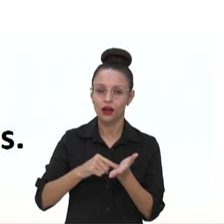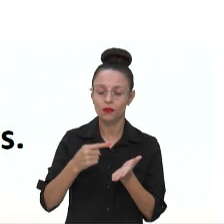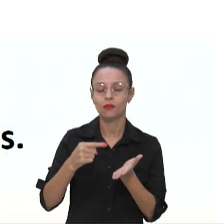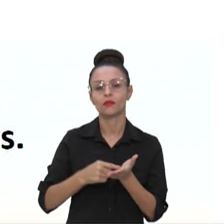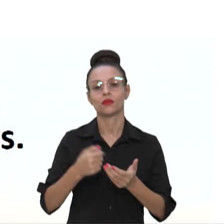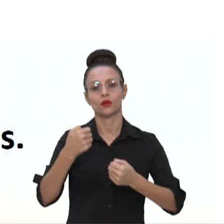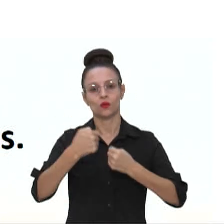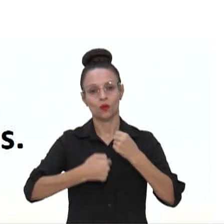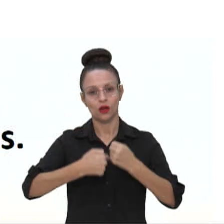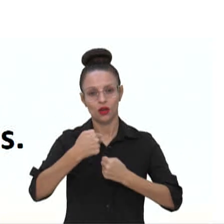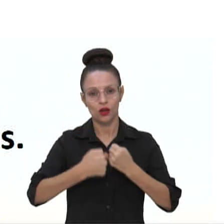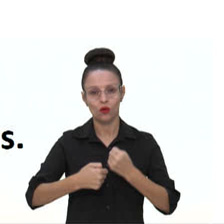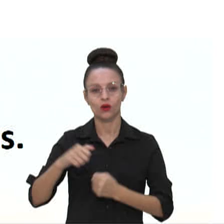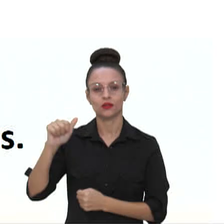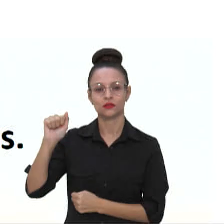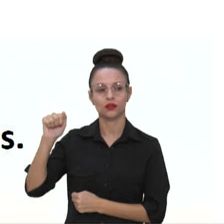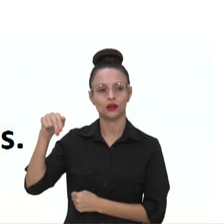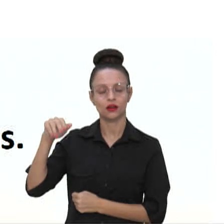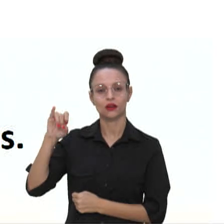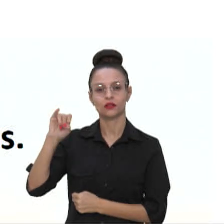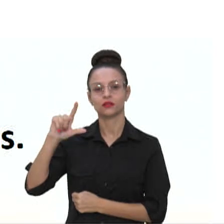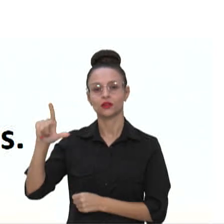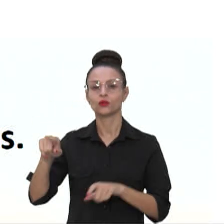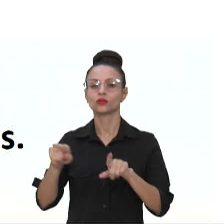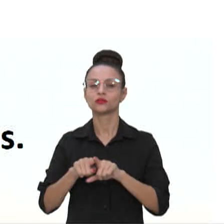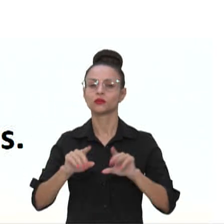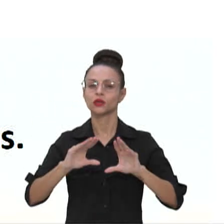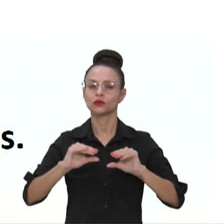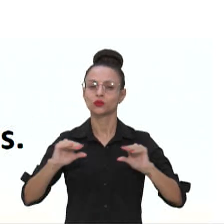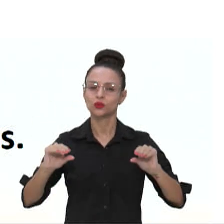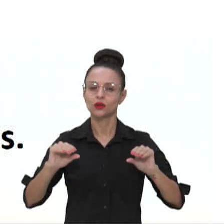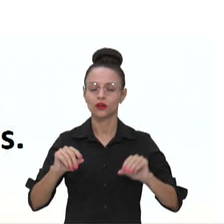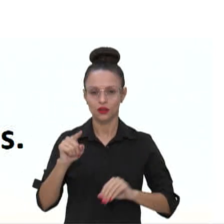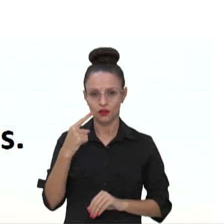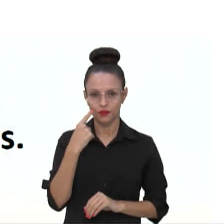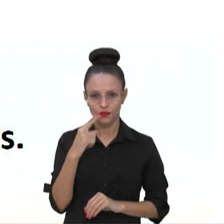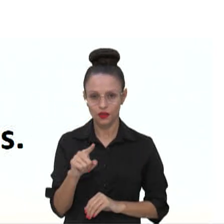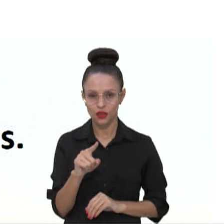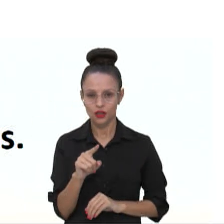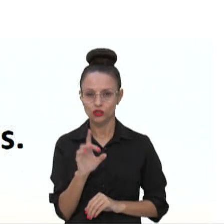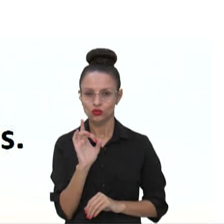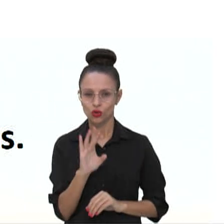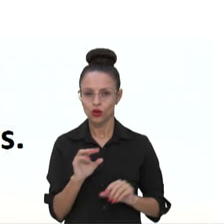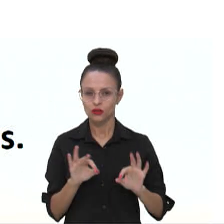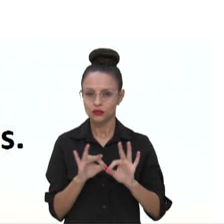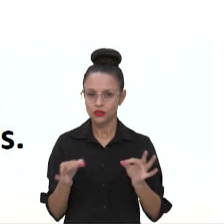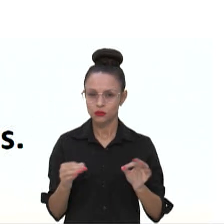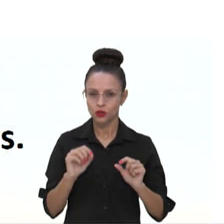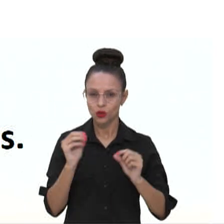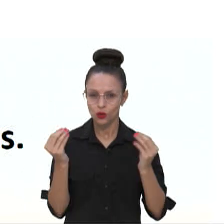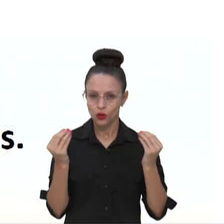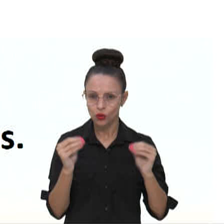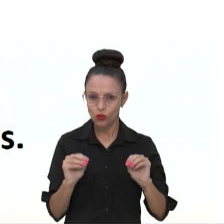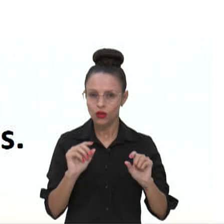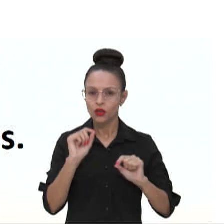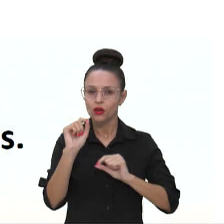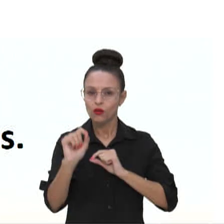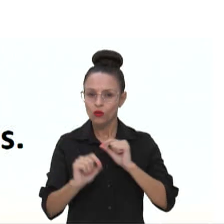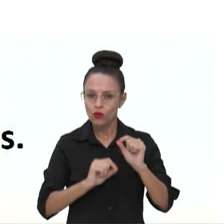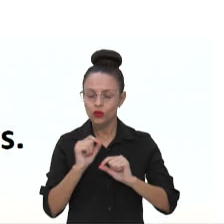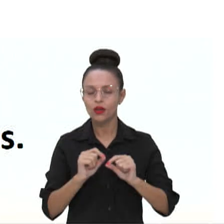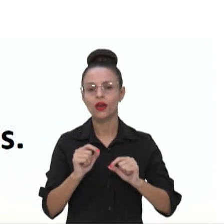algodão. Reparou que aqui eu não estou colocando presença de manufaturas, presença de comércio forte. Não, é